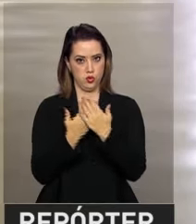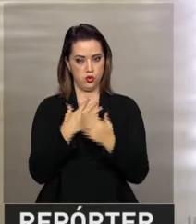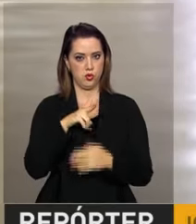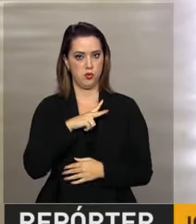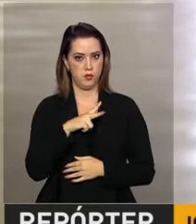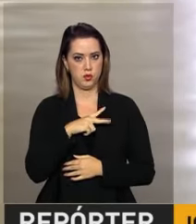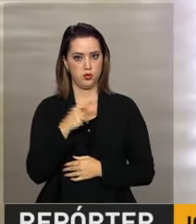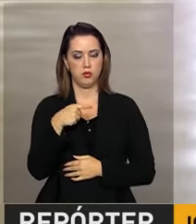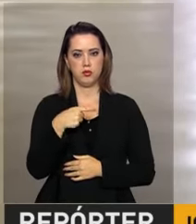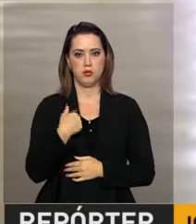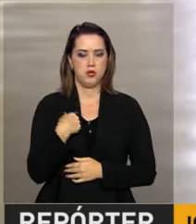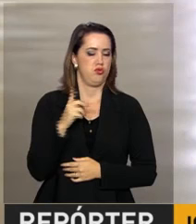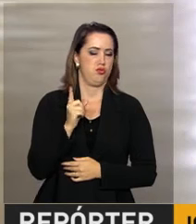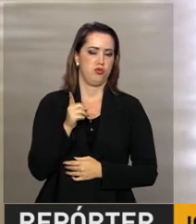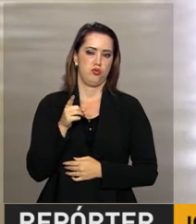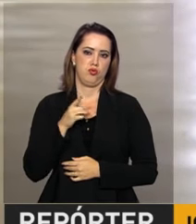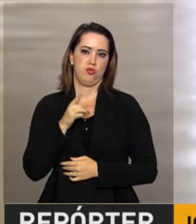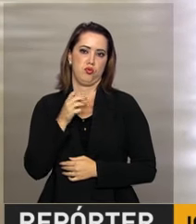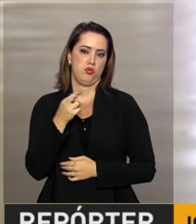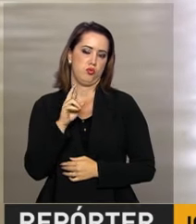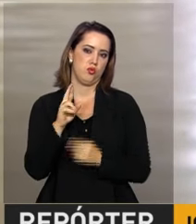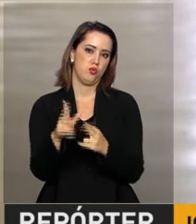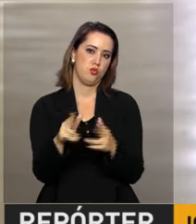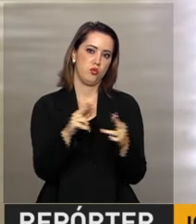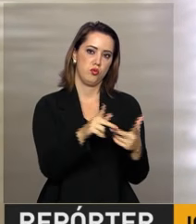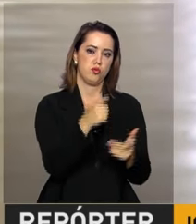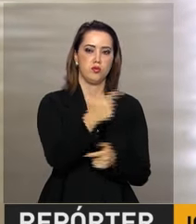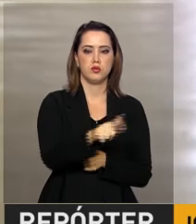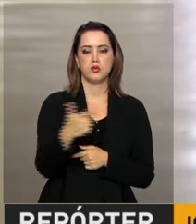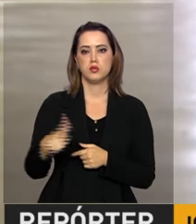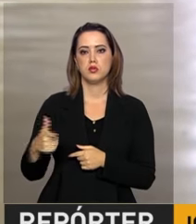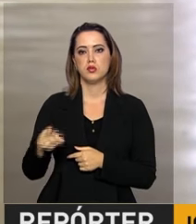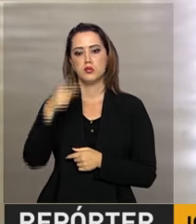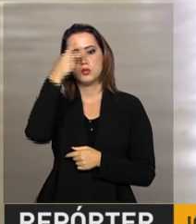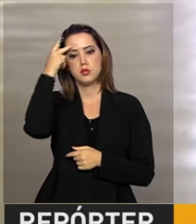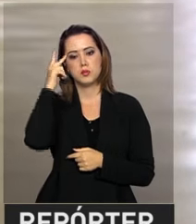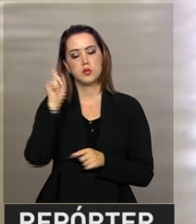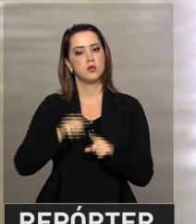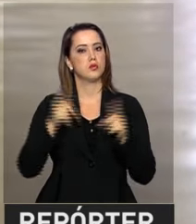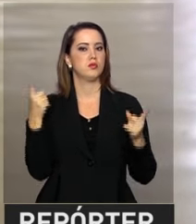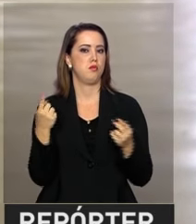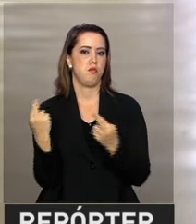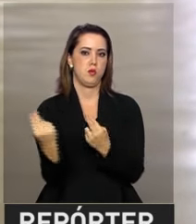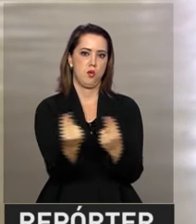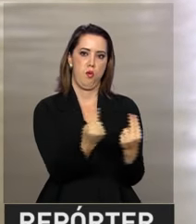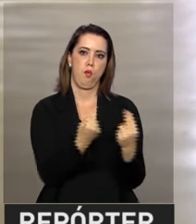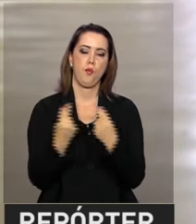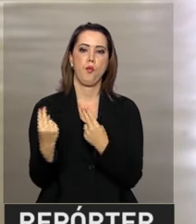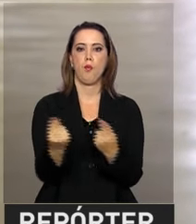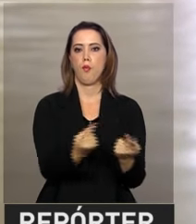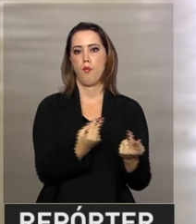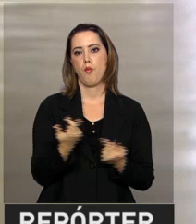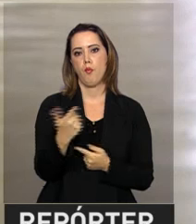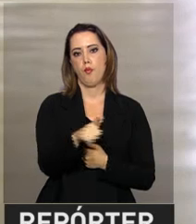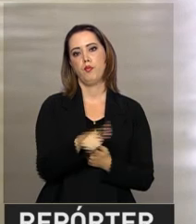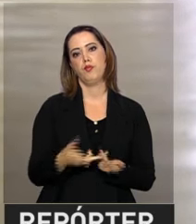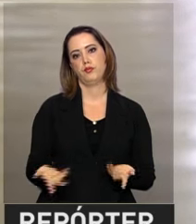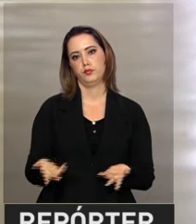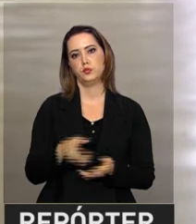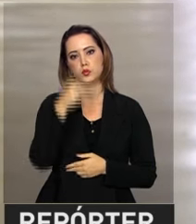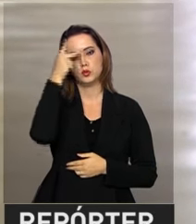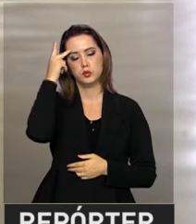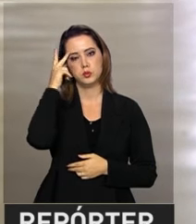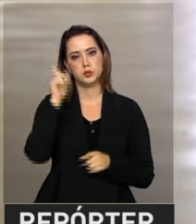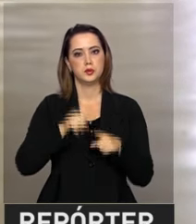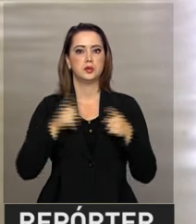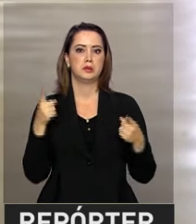não difere de ninguém, tipo, de quem anda. A gente só está numa cadeira de rodas, mas consegue fazer tudo o que os outros fazem. Claro que